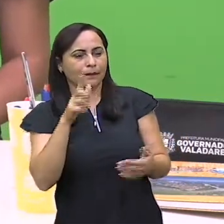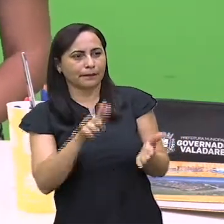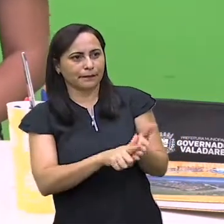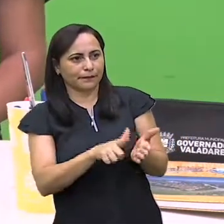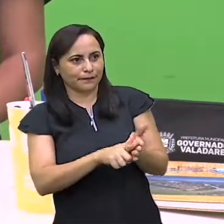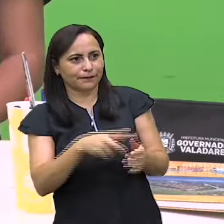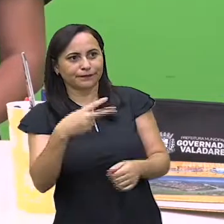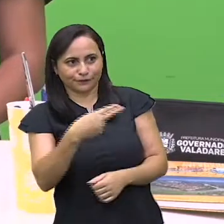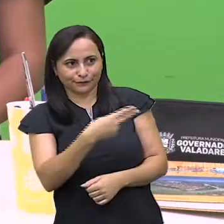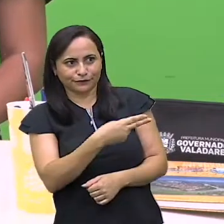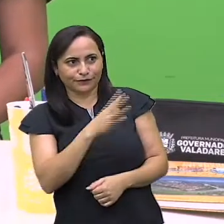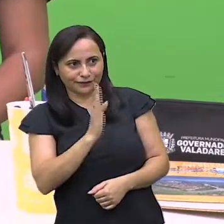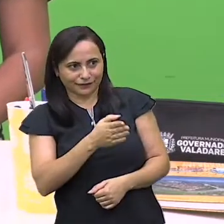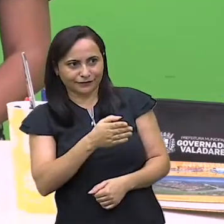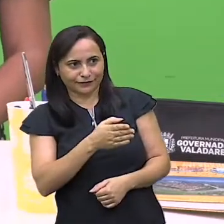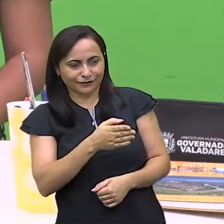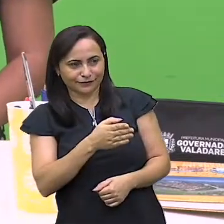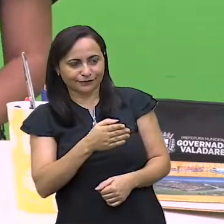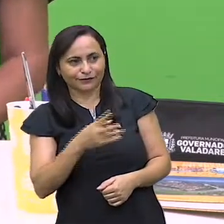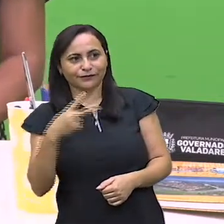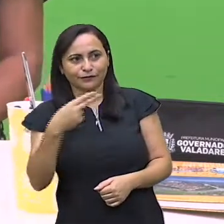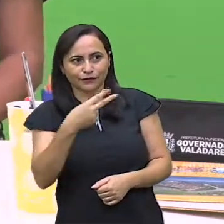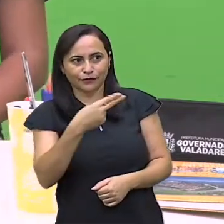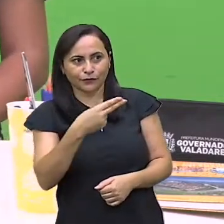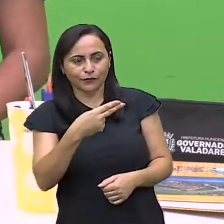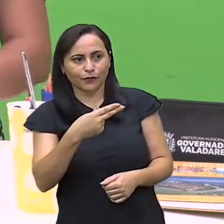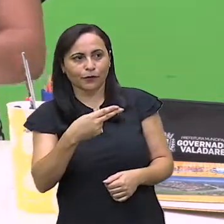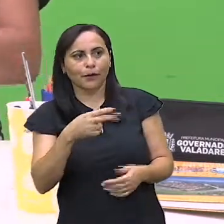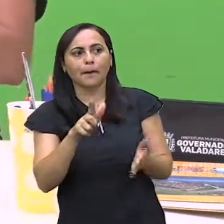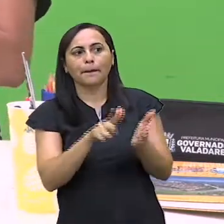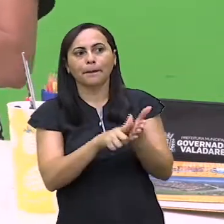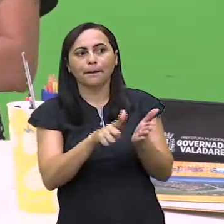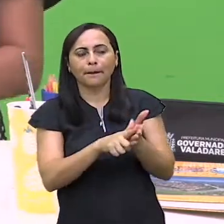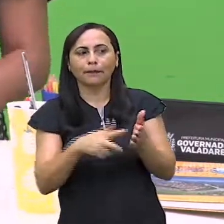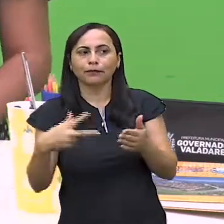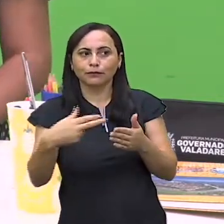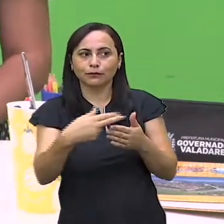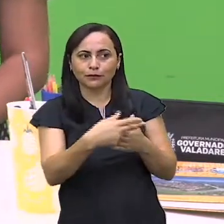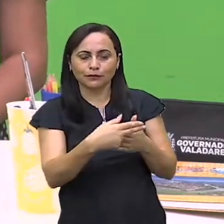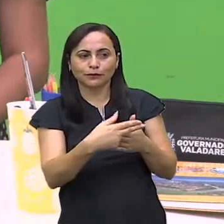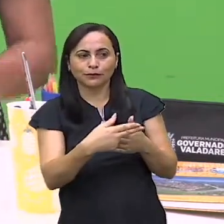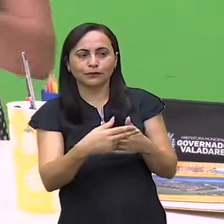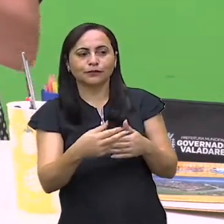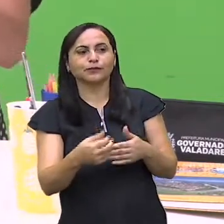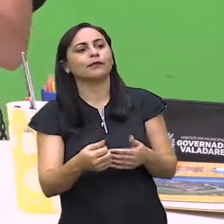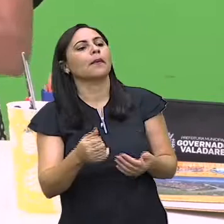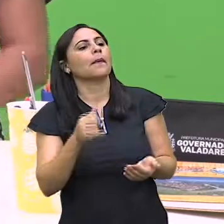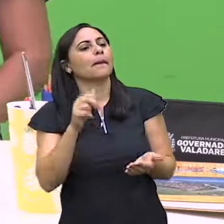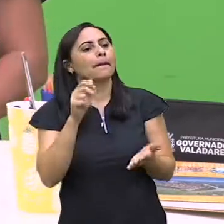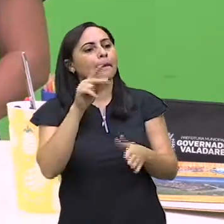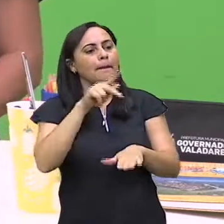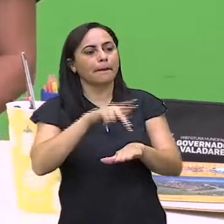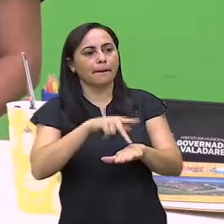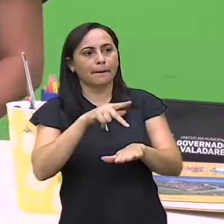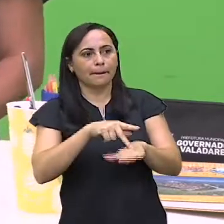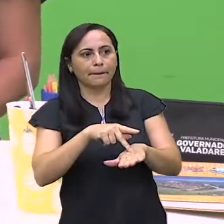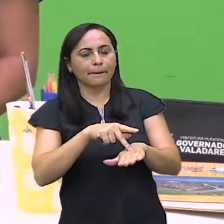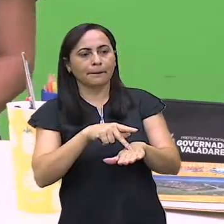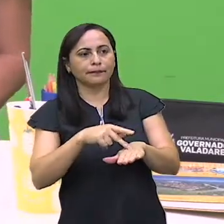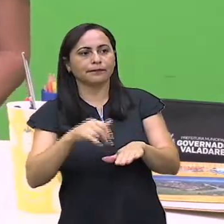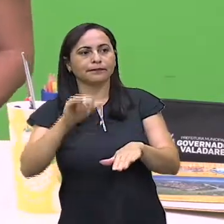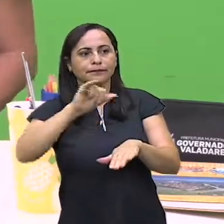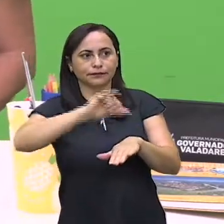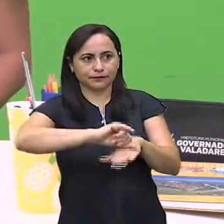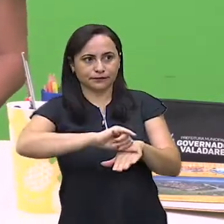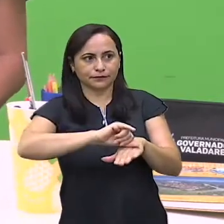tesoura corta o papel. O papel cobre a pedra quebra a tesoura. Vamos fazer assim